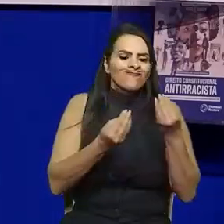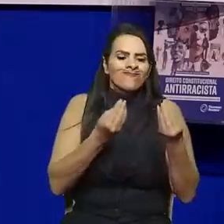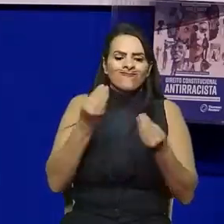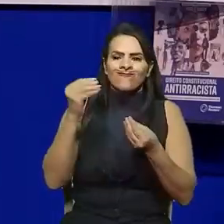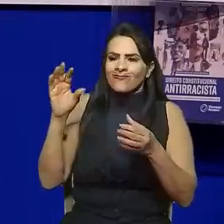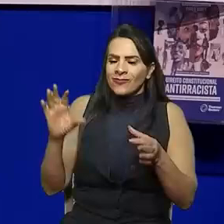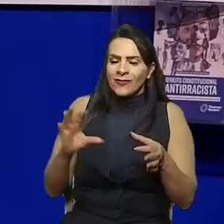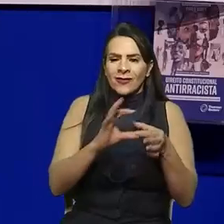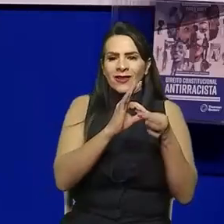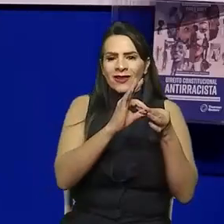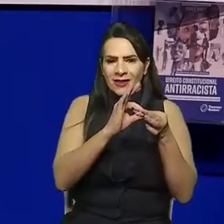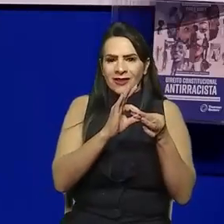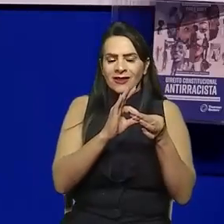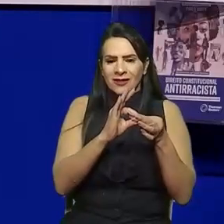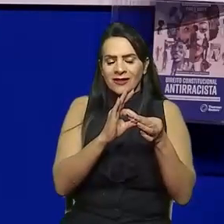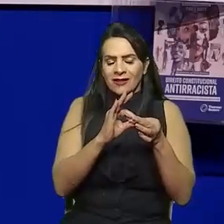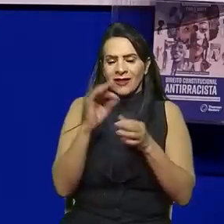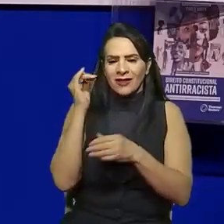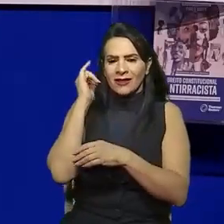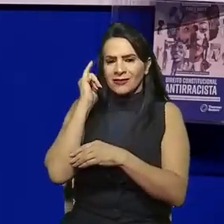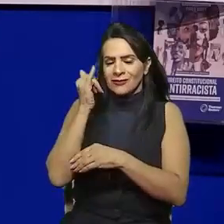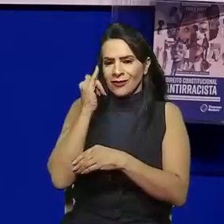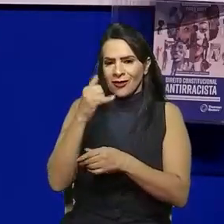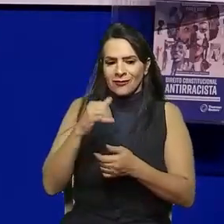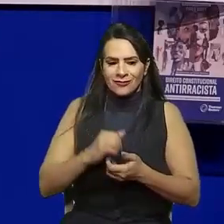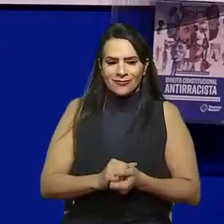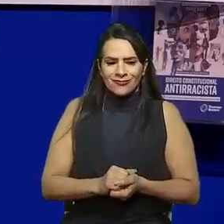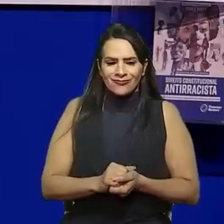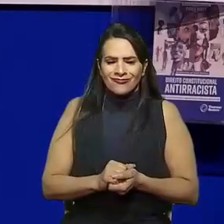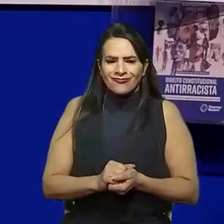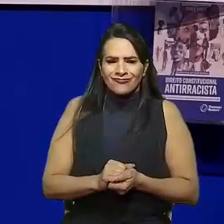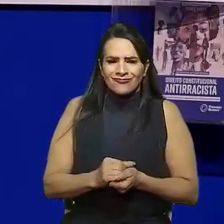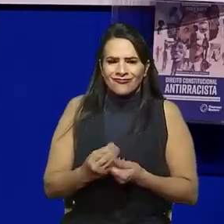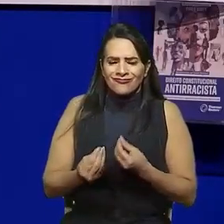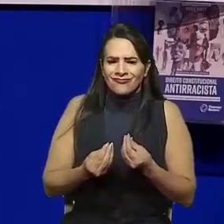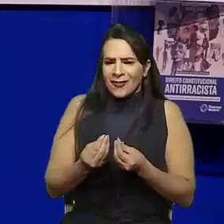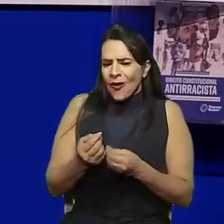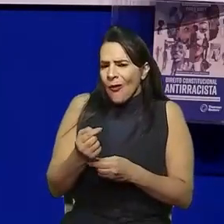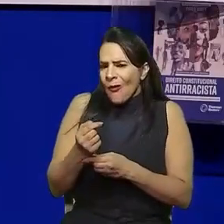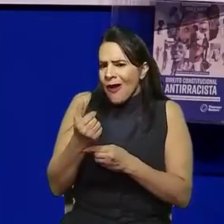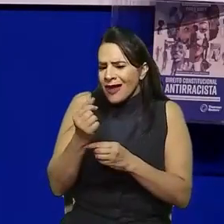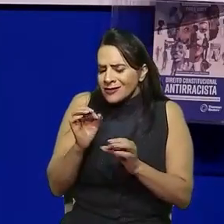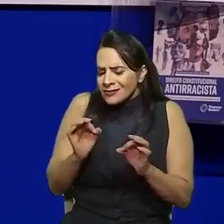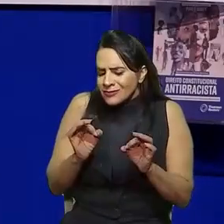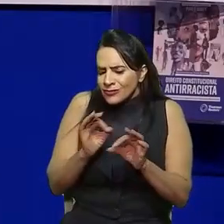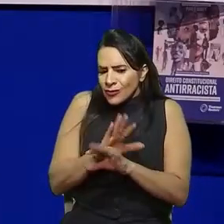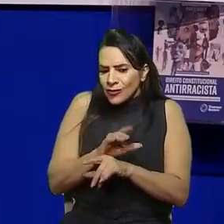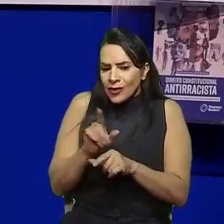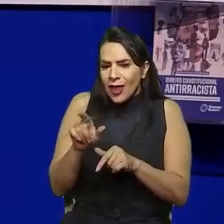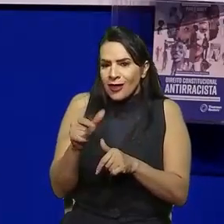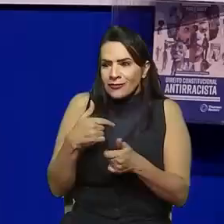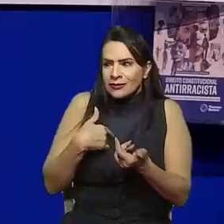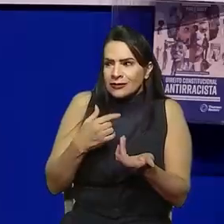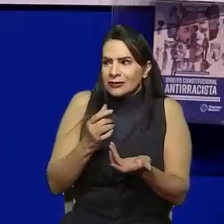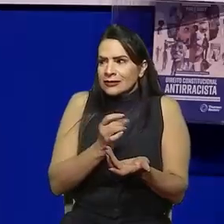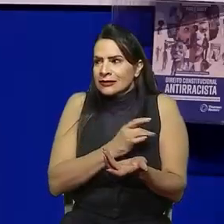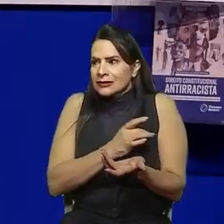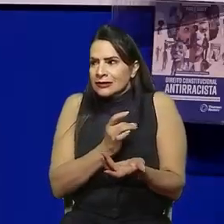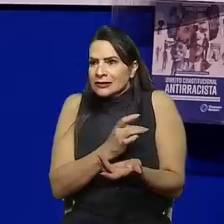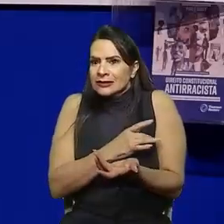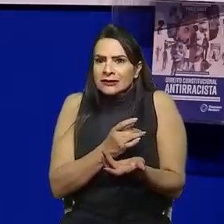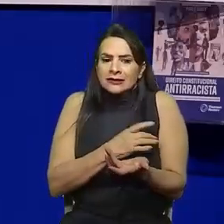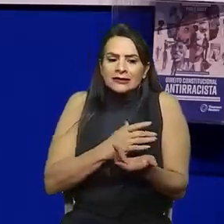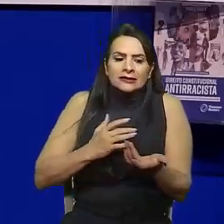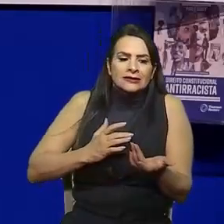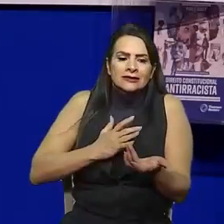ligando essa narrativa. Já está bem perto de ficar pronto, aí eu fico com medo horrível